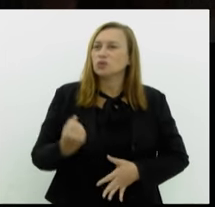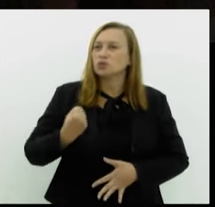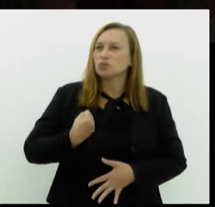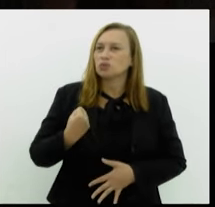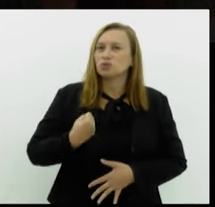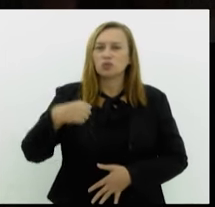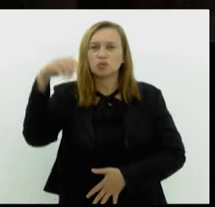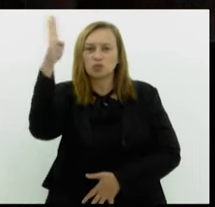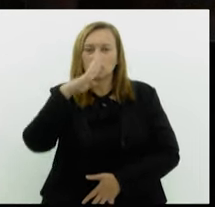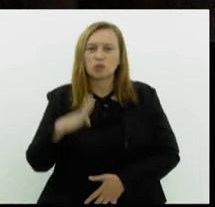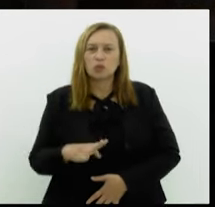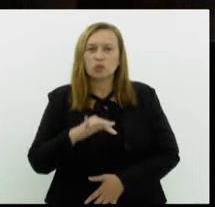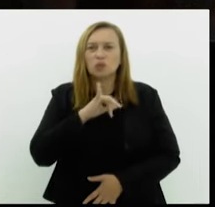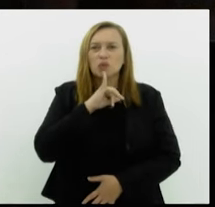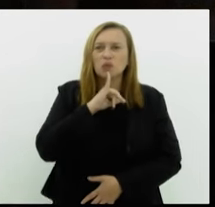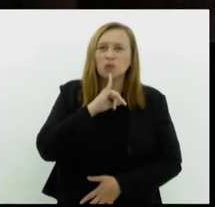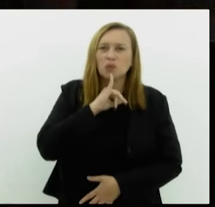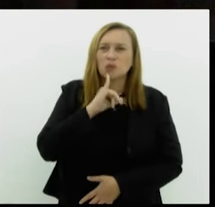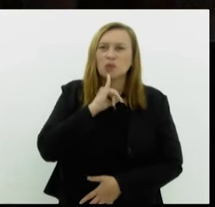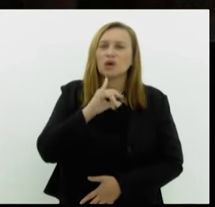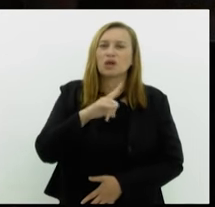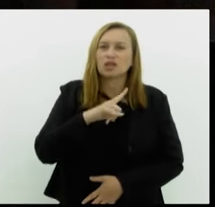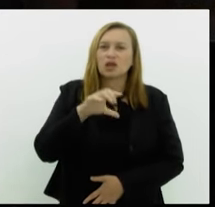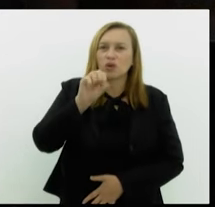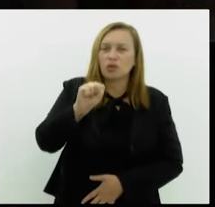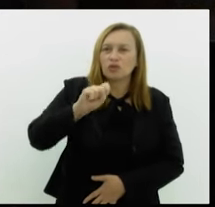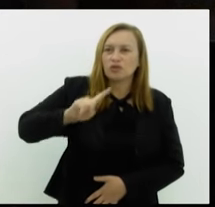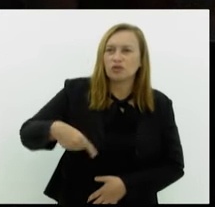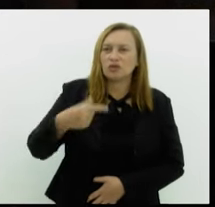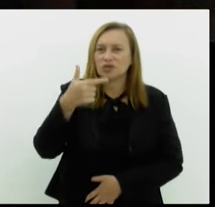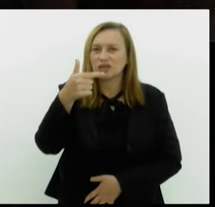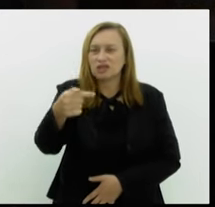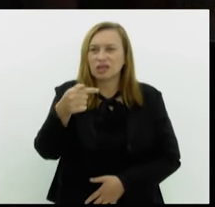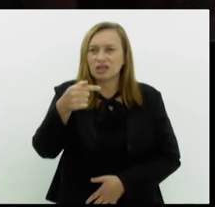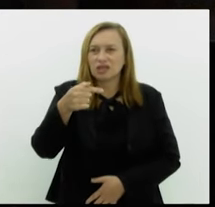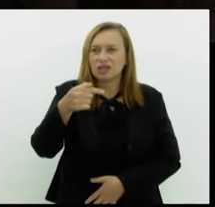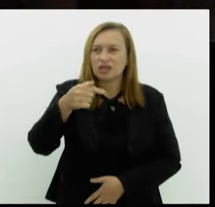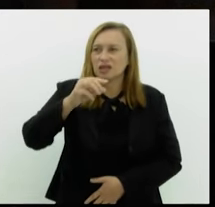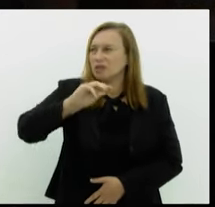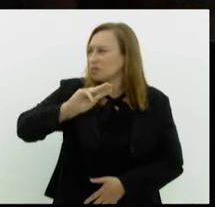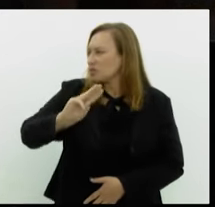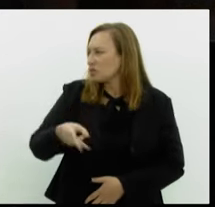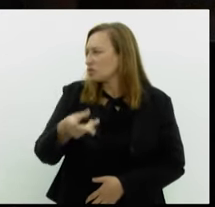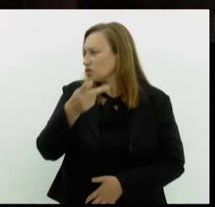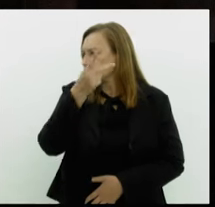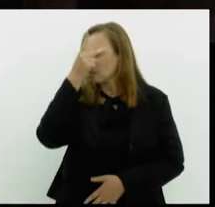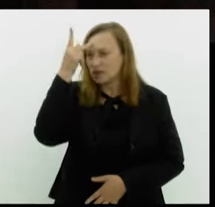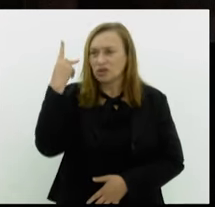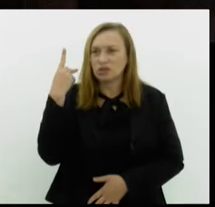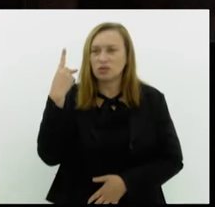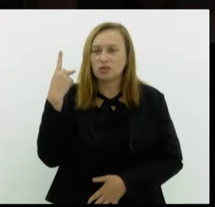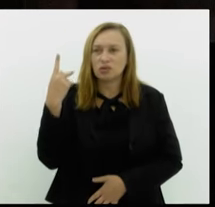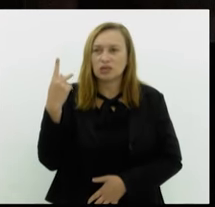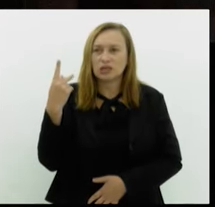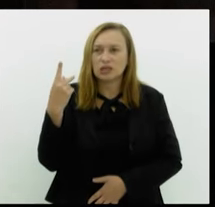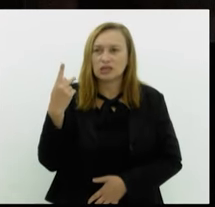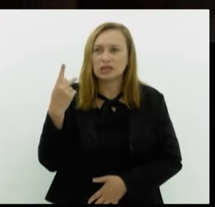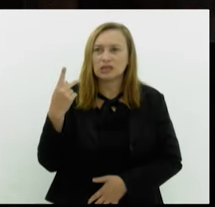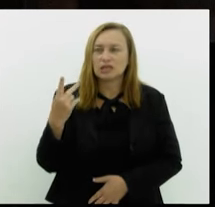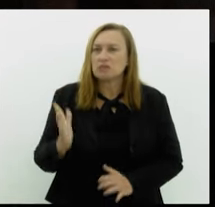Brasil, infelizmente, tem 8,7 milhões de pessoas miseráveis, isto